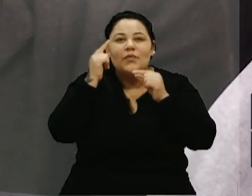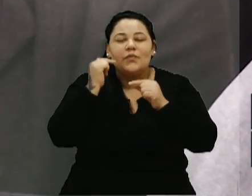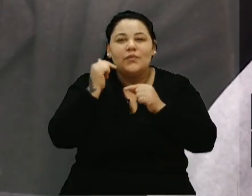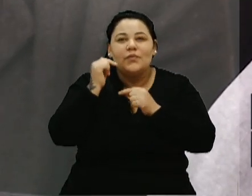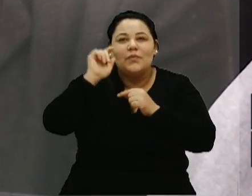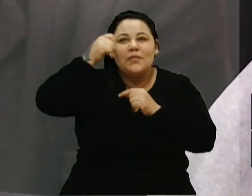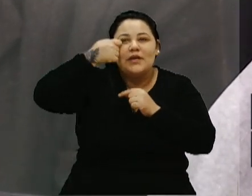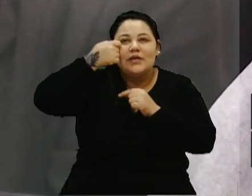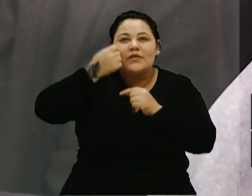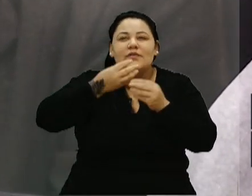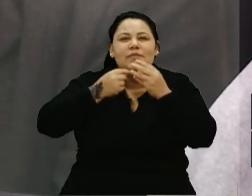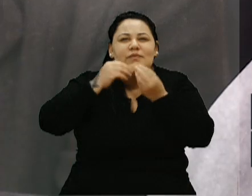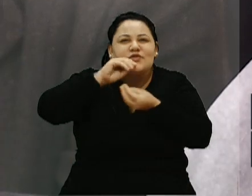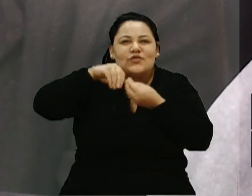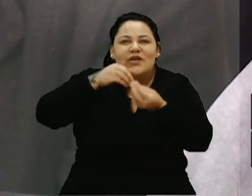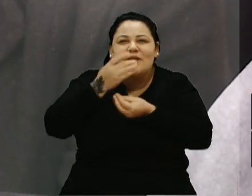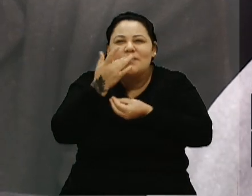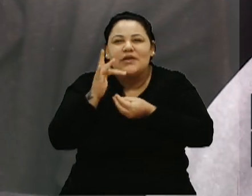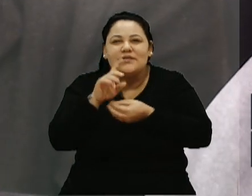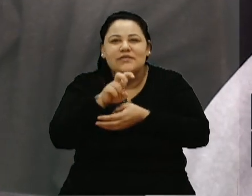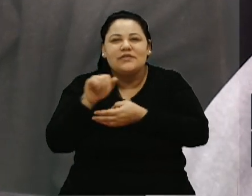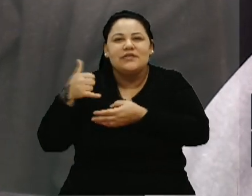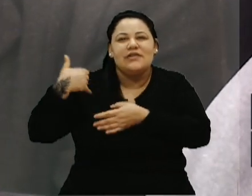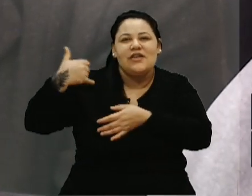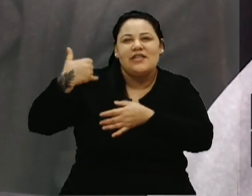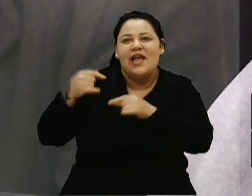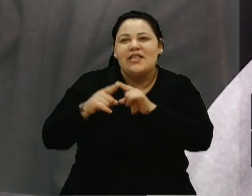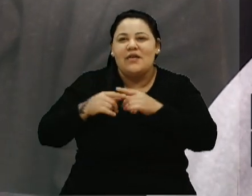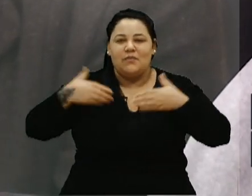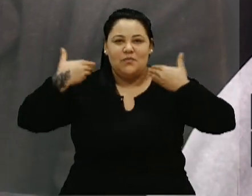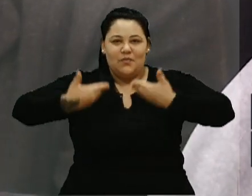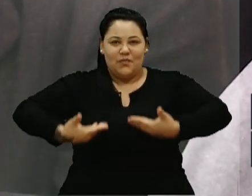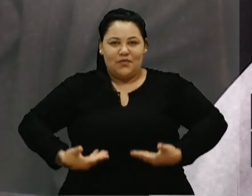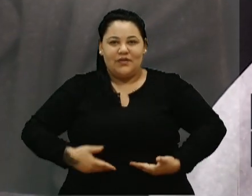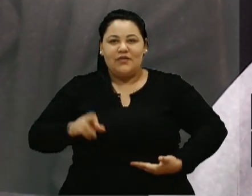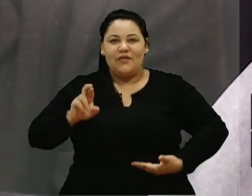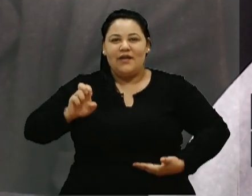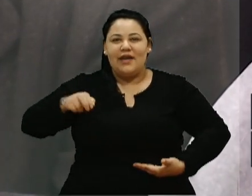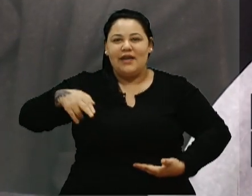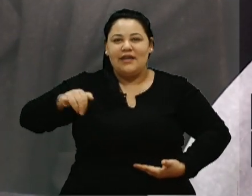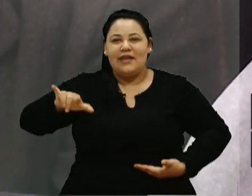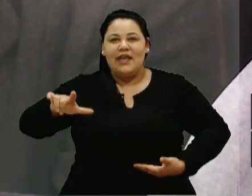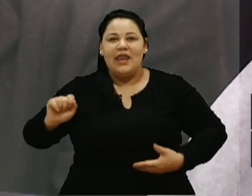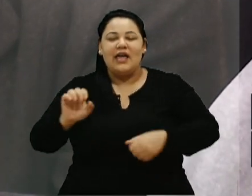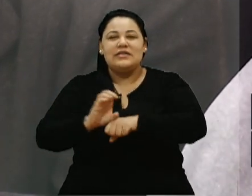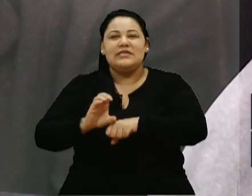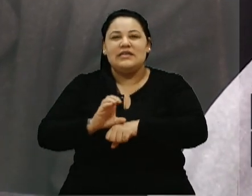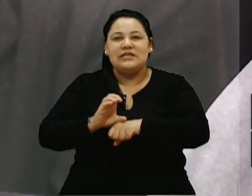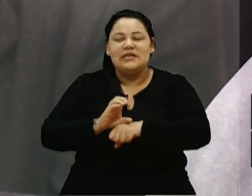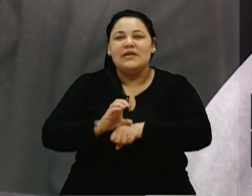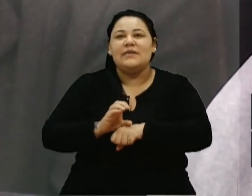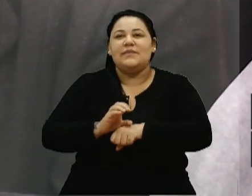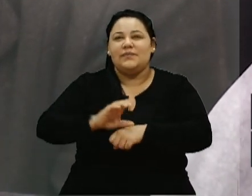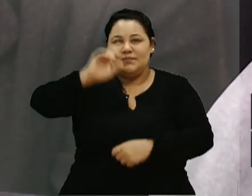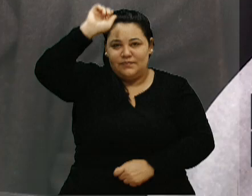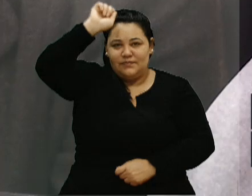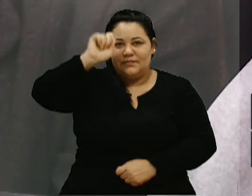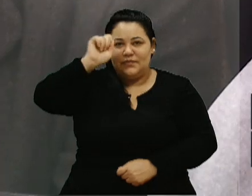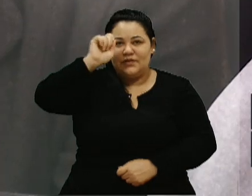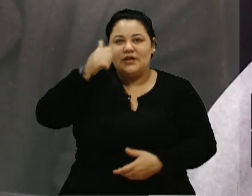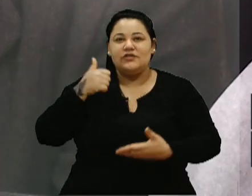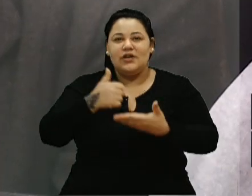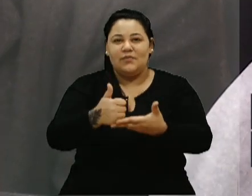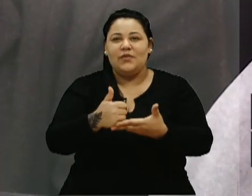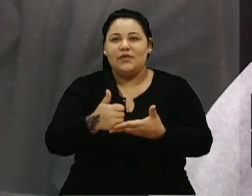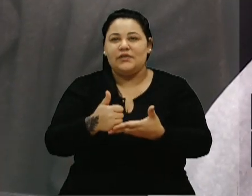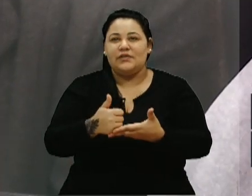fios grisalhos, 53 anos, com moletom da Renila e do Fórum Gaúcho de Saúde Mental, com boné de apoio